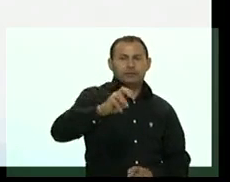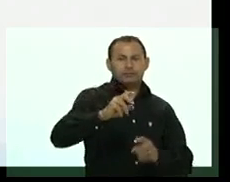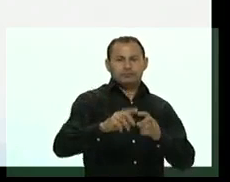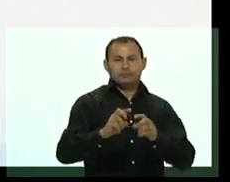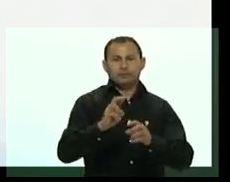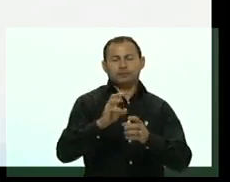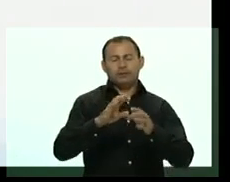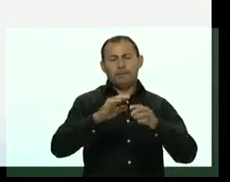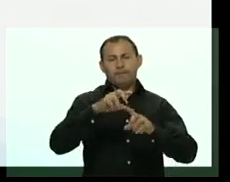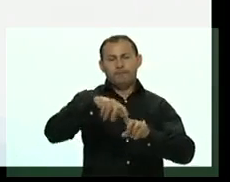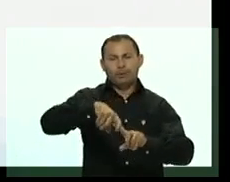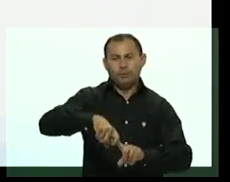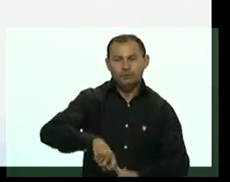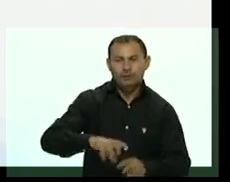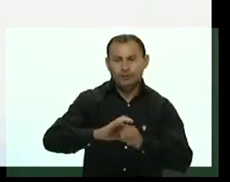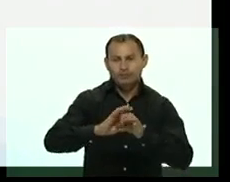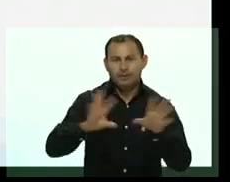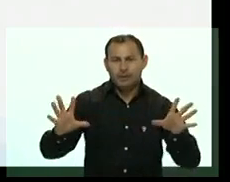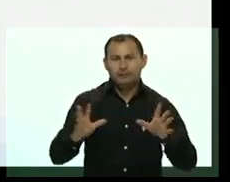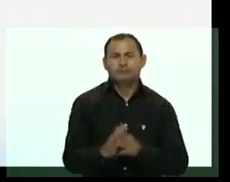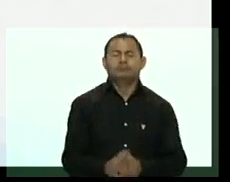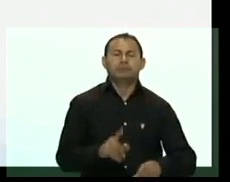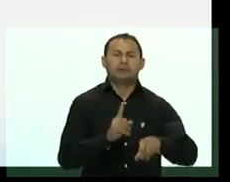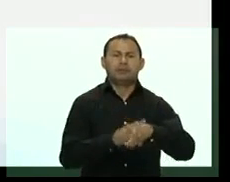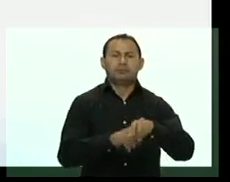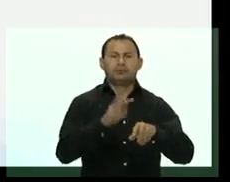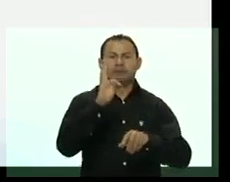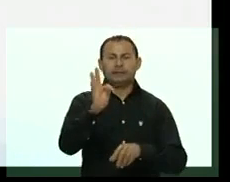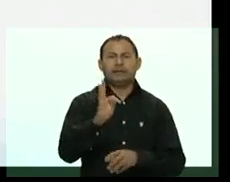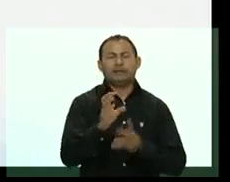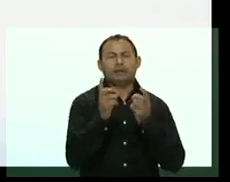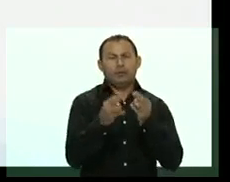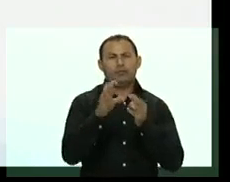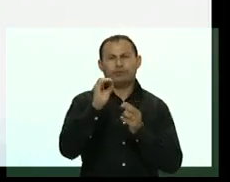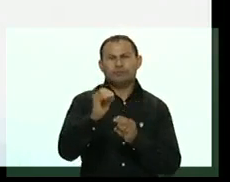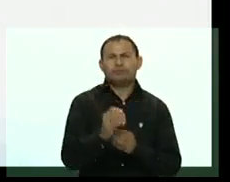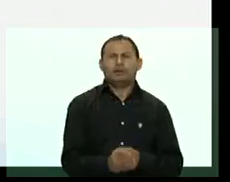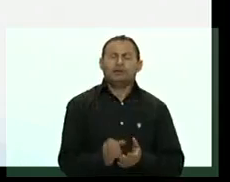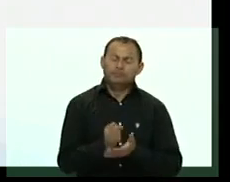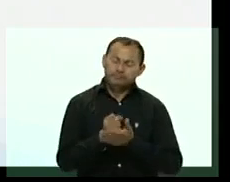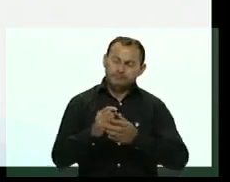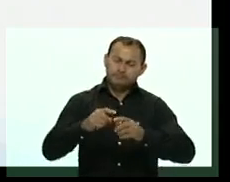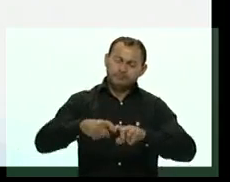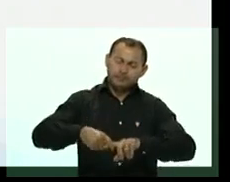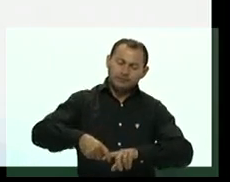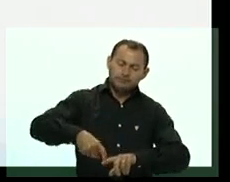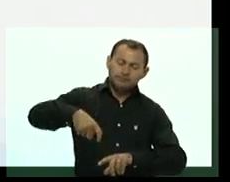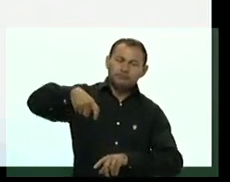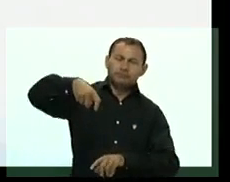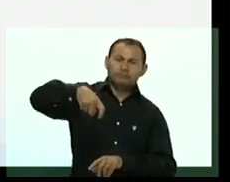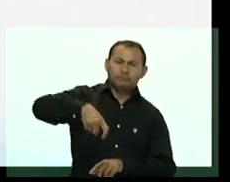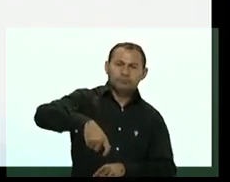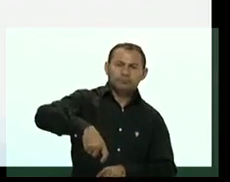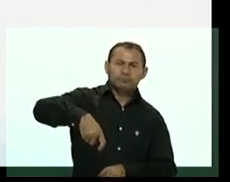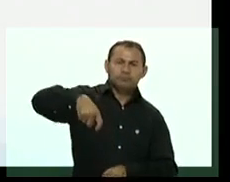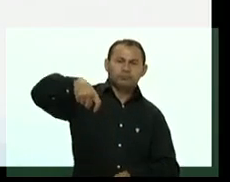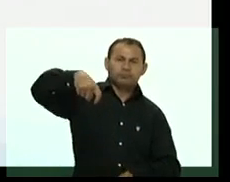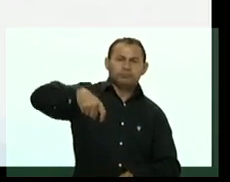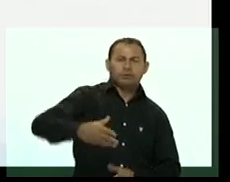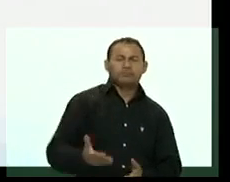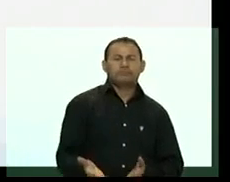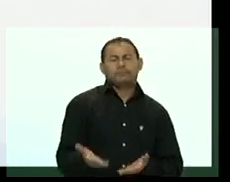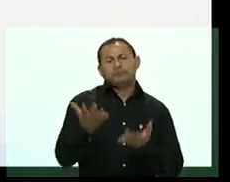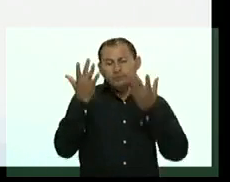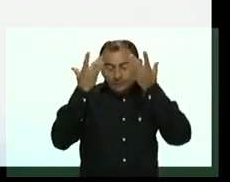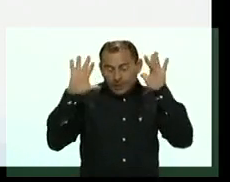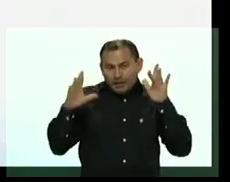de repouso e liberado aí no instante t igual a 0, para que ela oscile tanto para baixo quanto para cima. Então, sabe-se